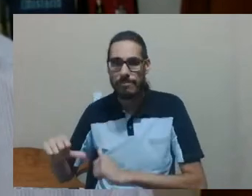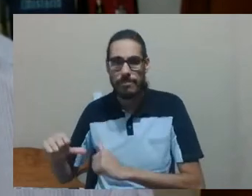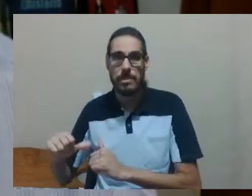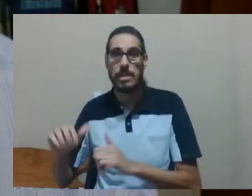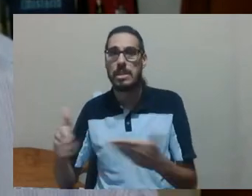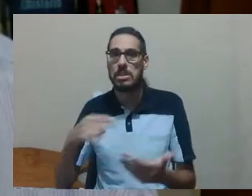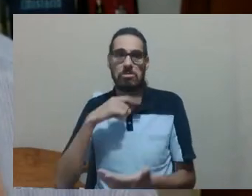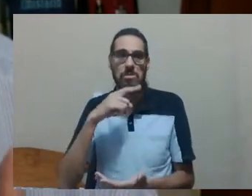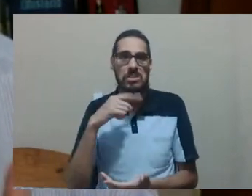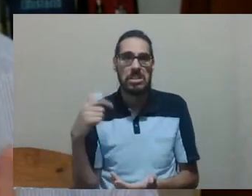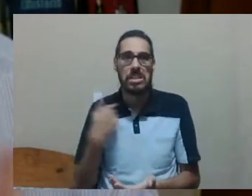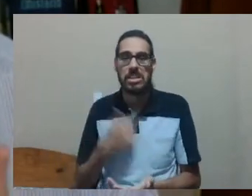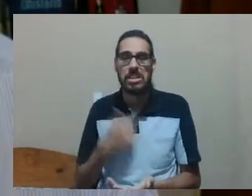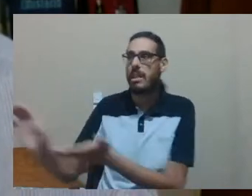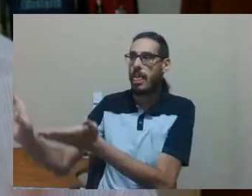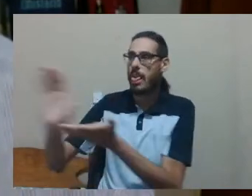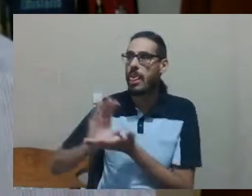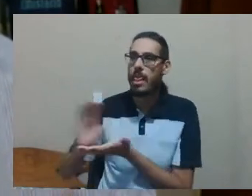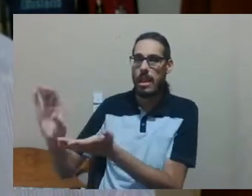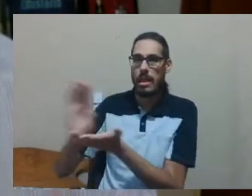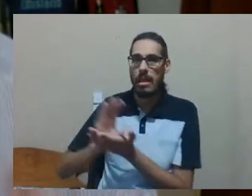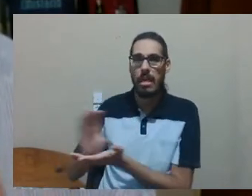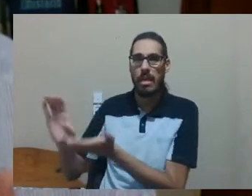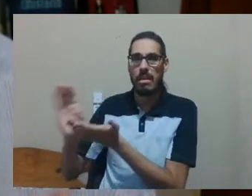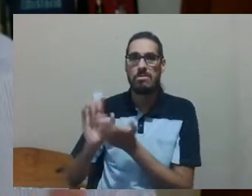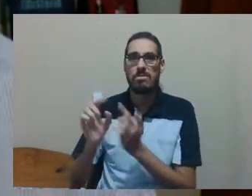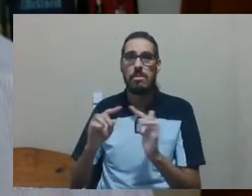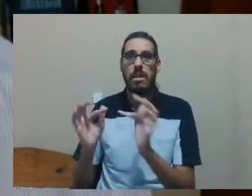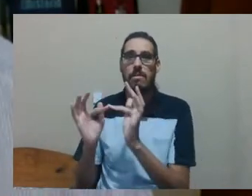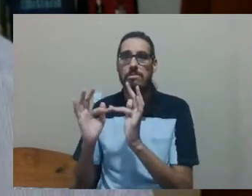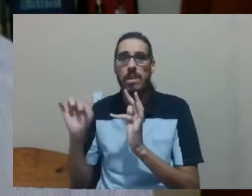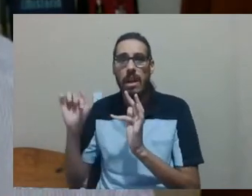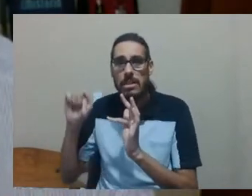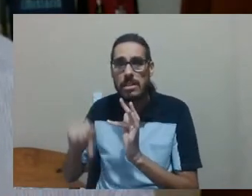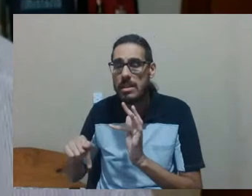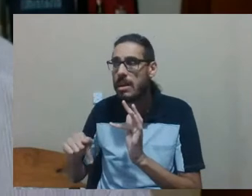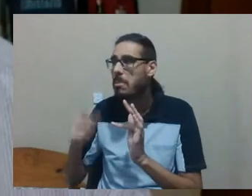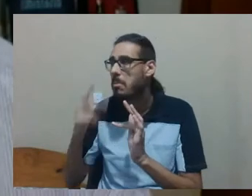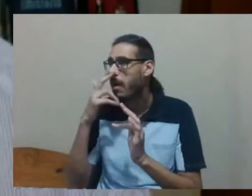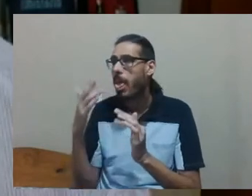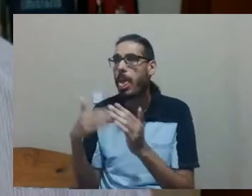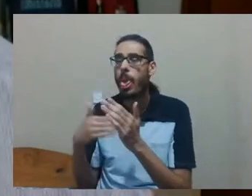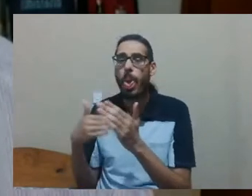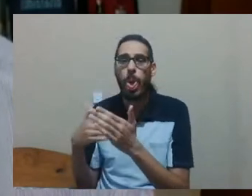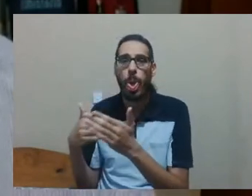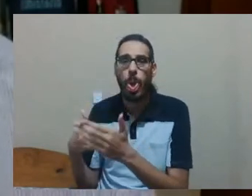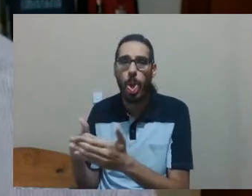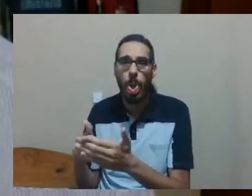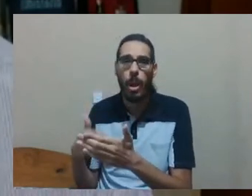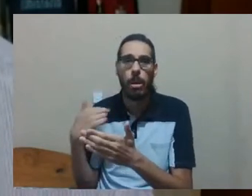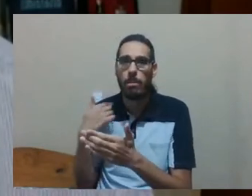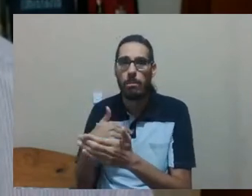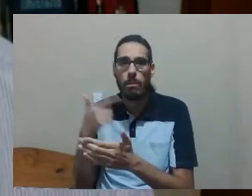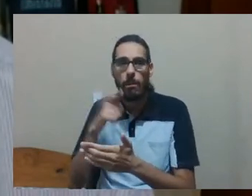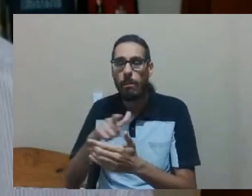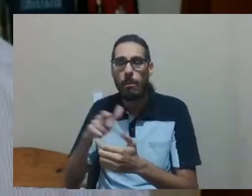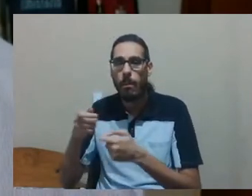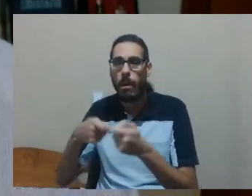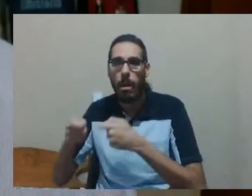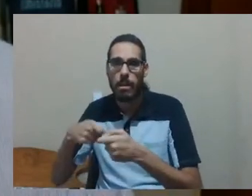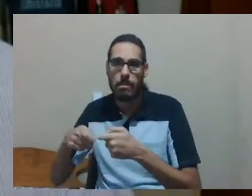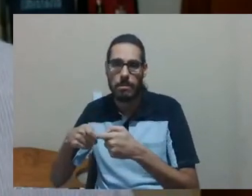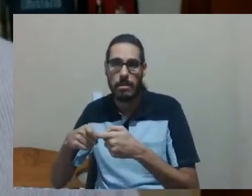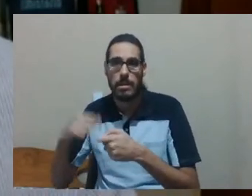recursos se a gente tem uma fundação que gera dificuldades para a gente gerir. Então, a primeira providência que a gente vai tomar